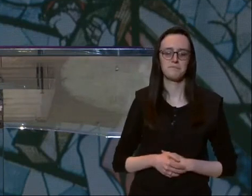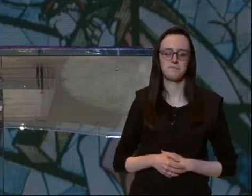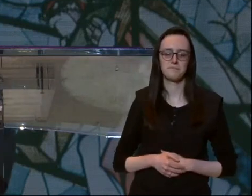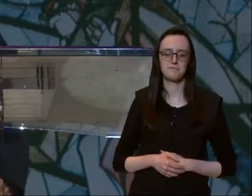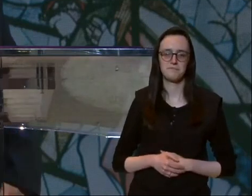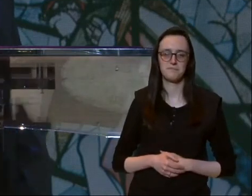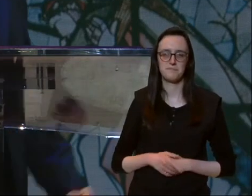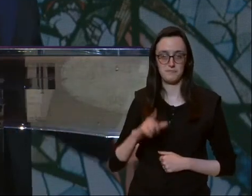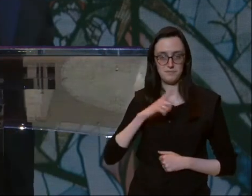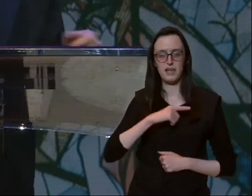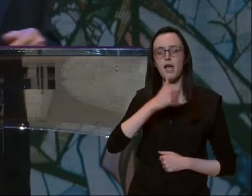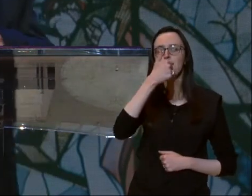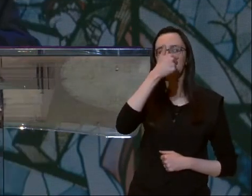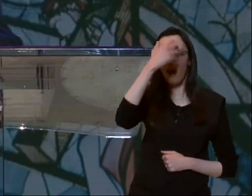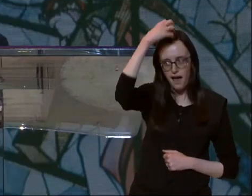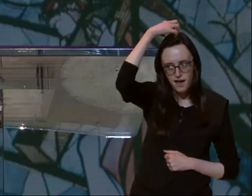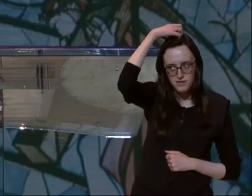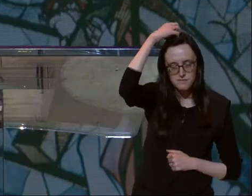depois do primeiro Reis.